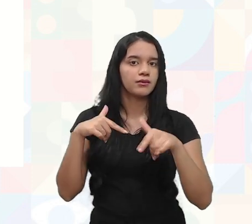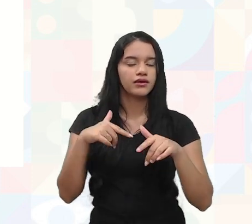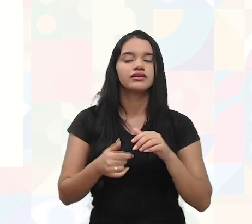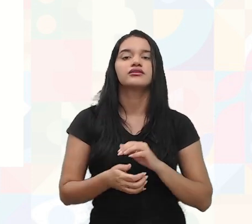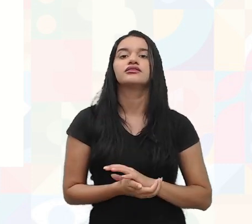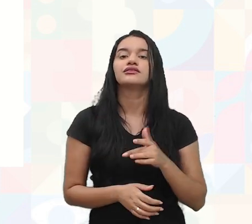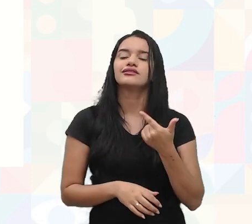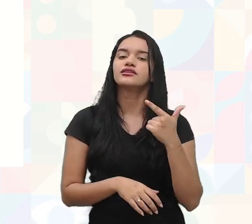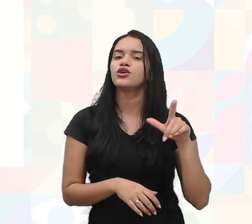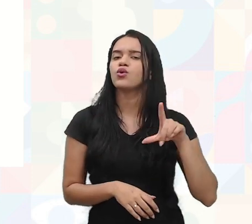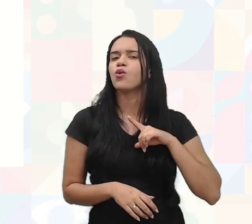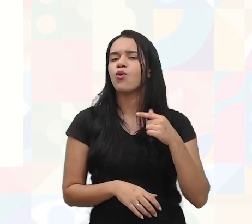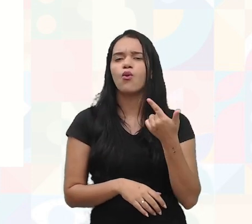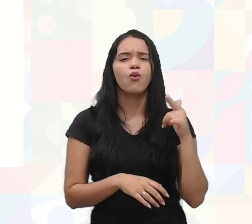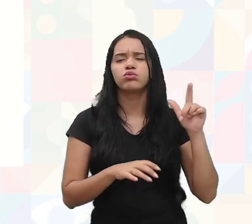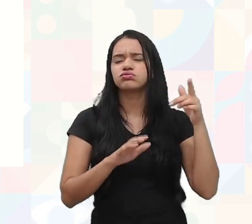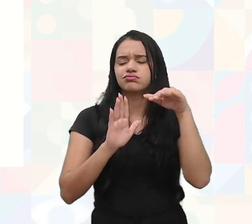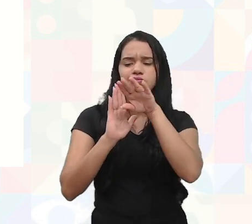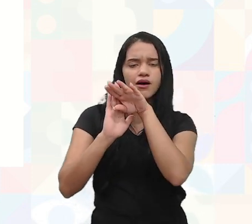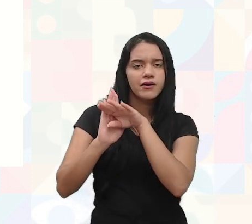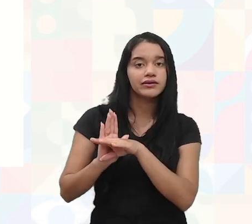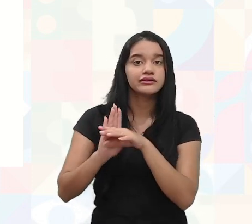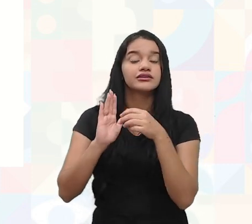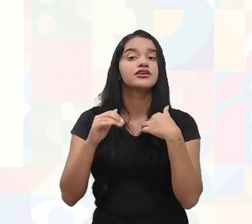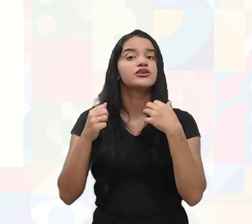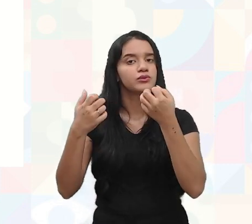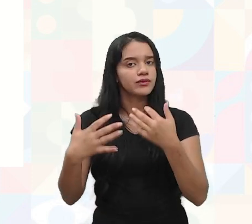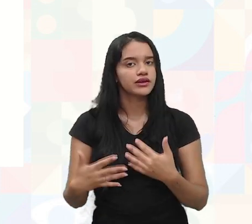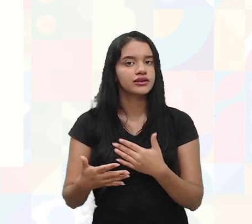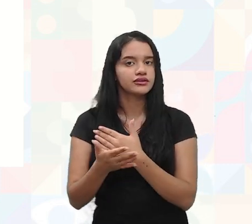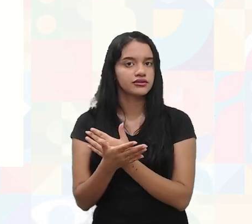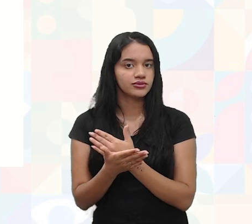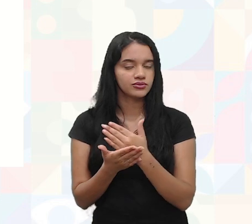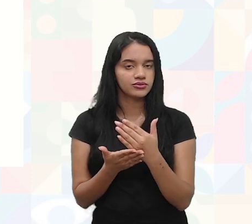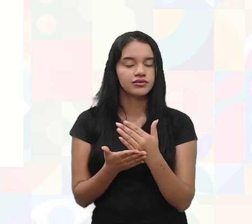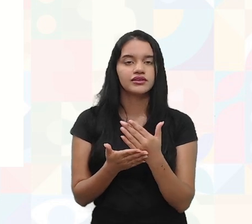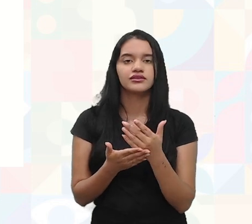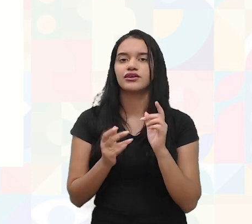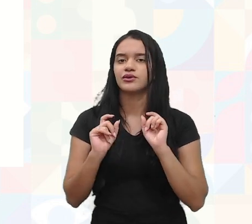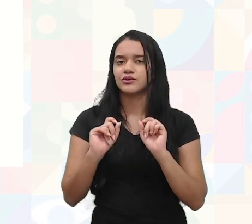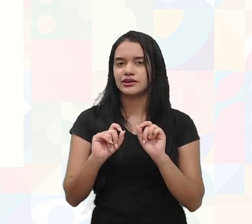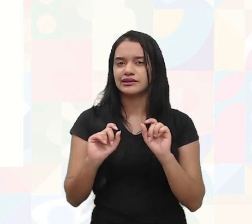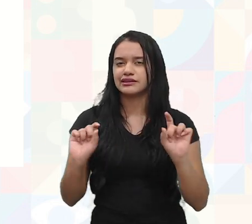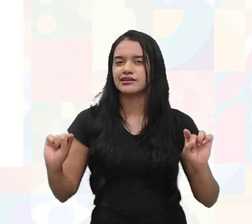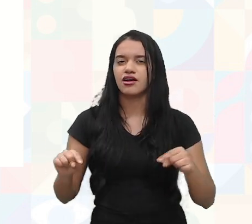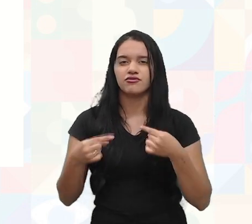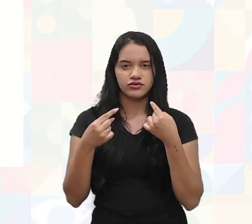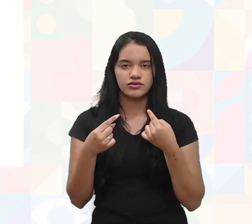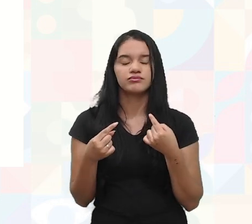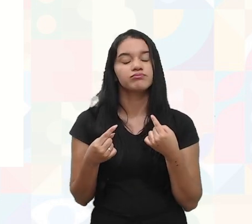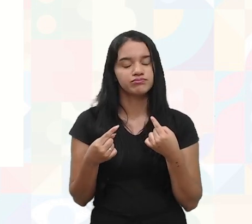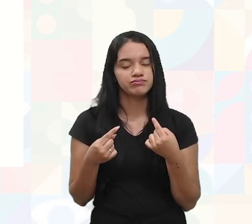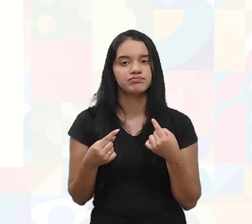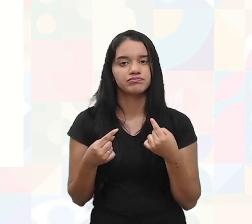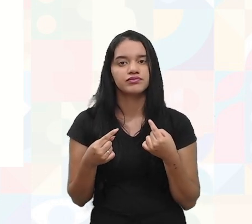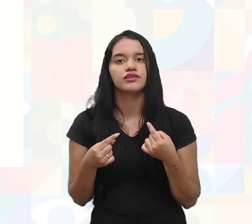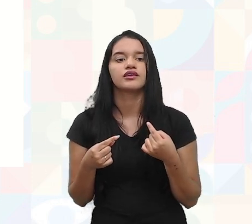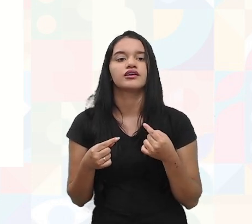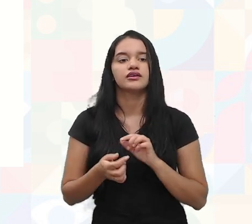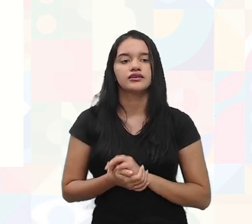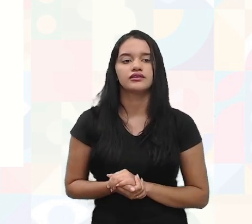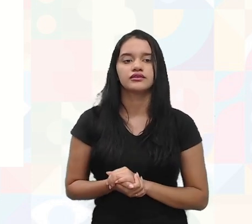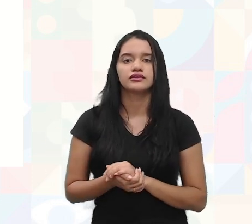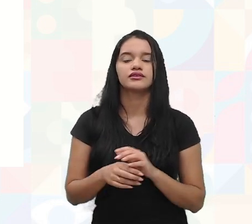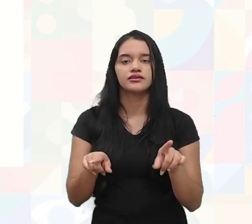existem outros fatores, né, como eu disse para vocês no início, é uma tarefa um tanto quanto